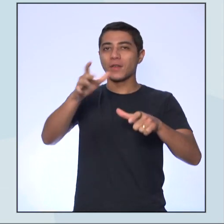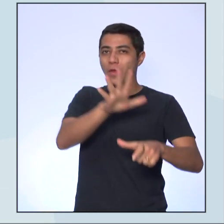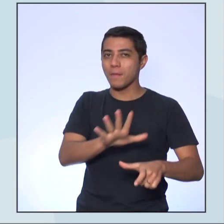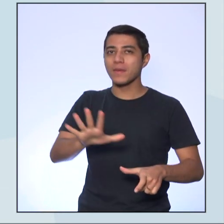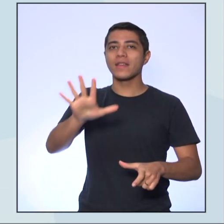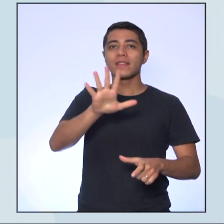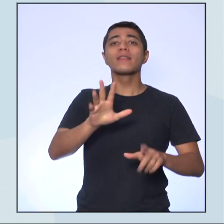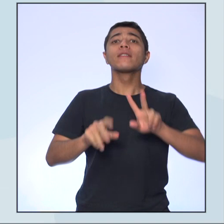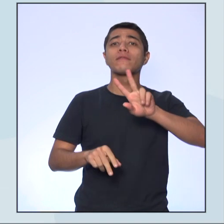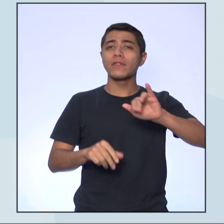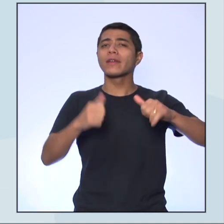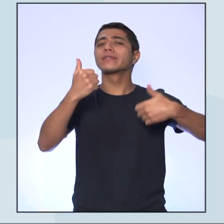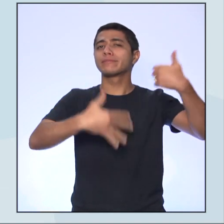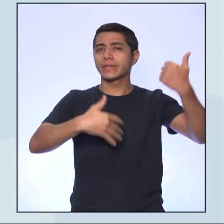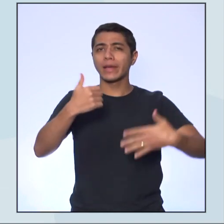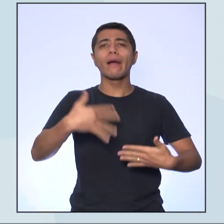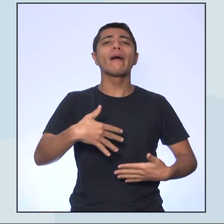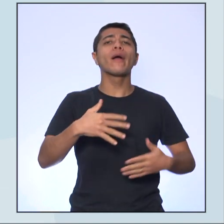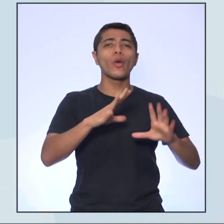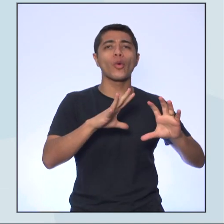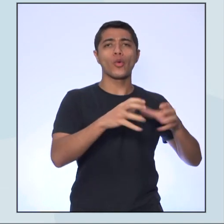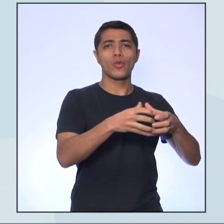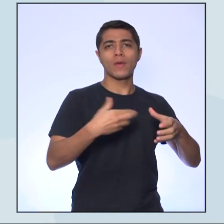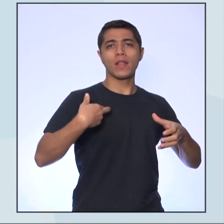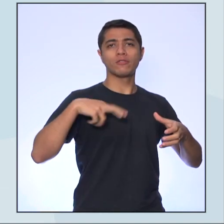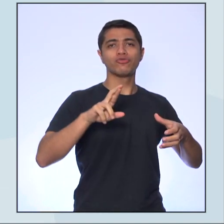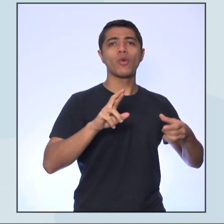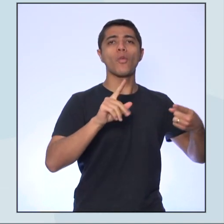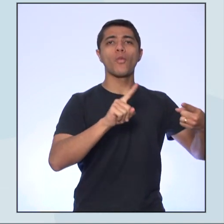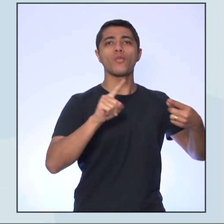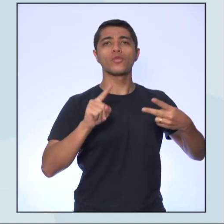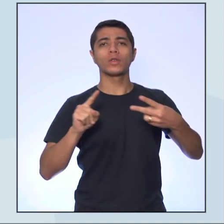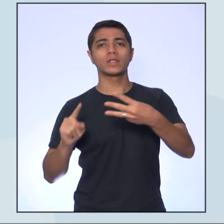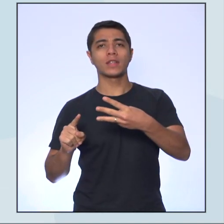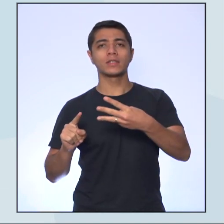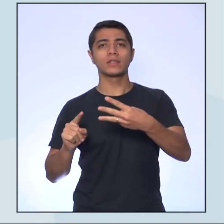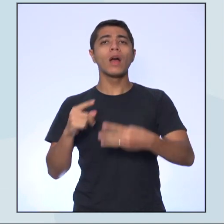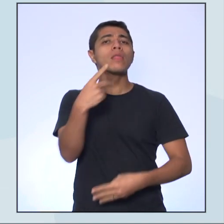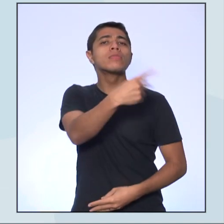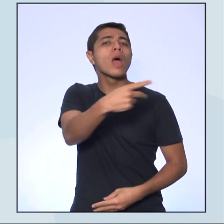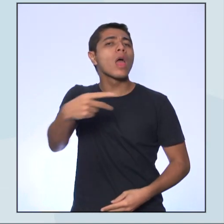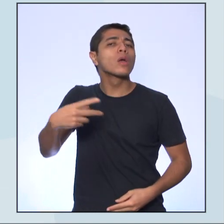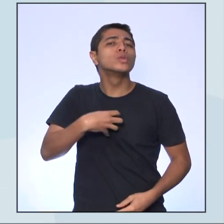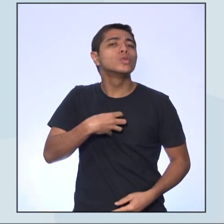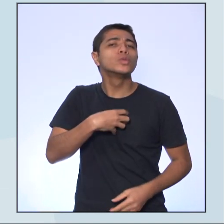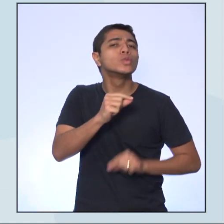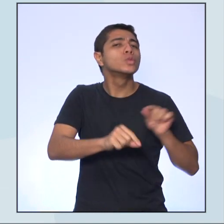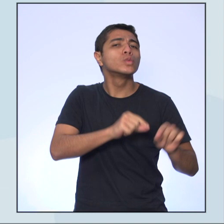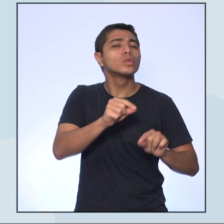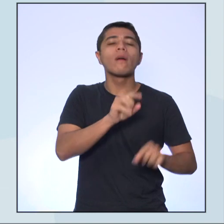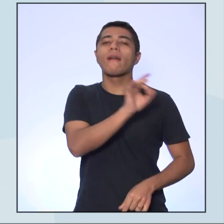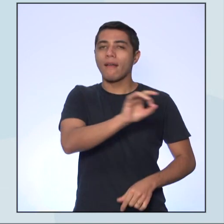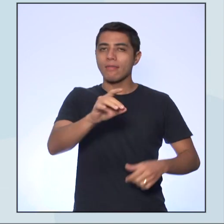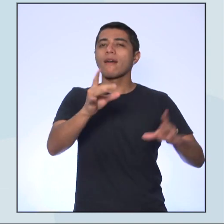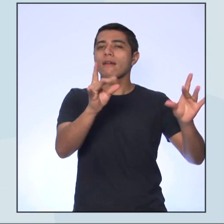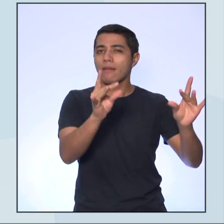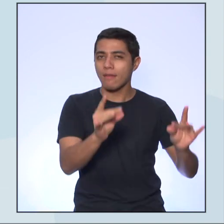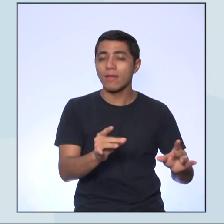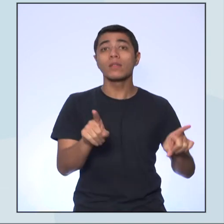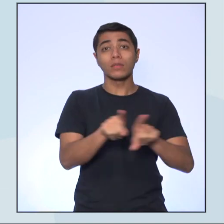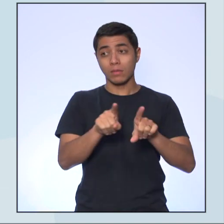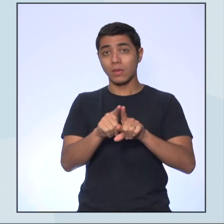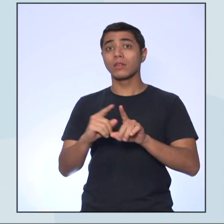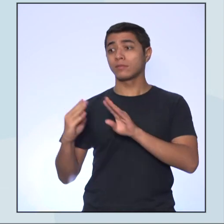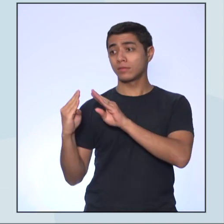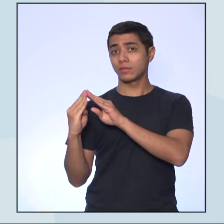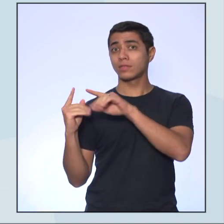das liturgias dessas três novas religiões aí e, claro, como que a Igreja Católica, que era predominante na época, reagiu